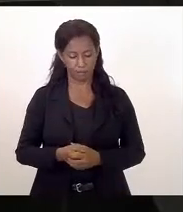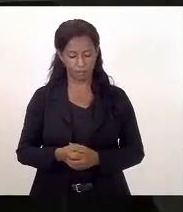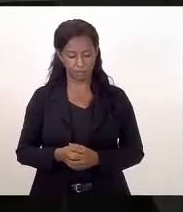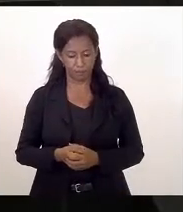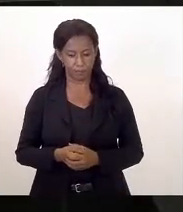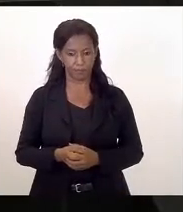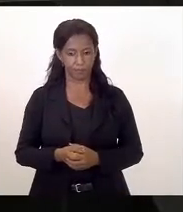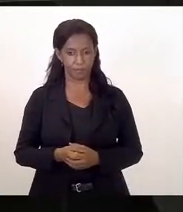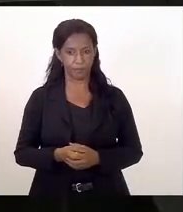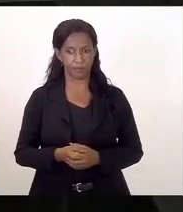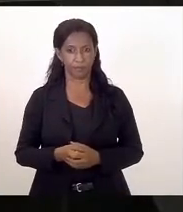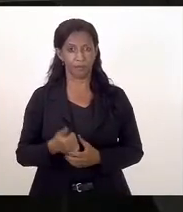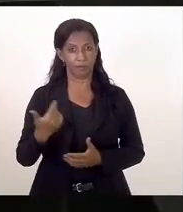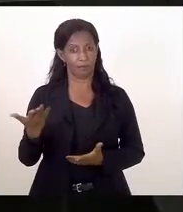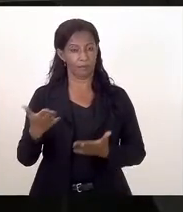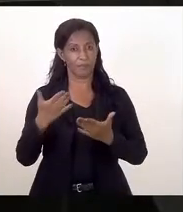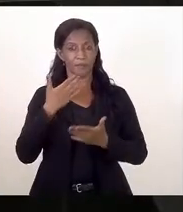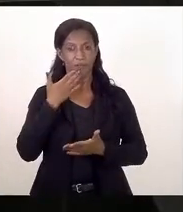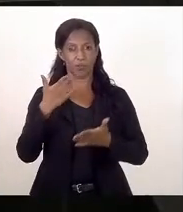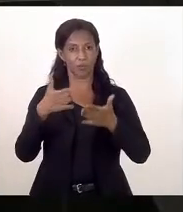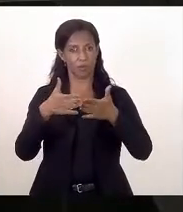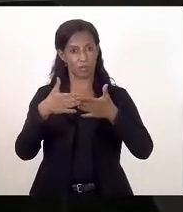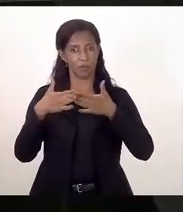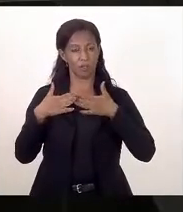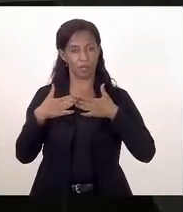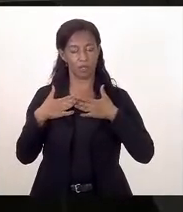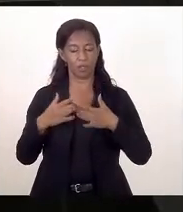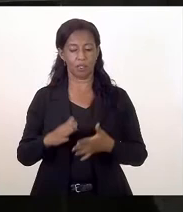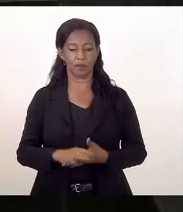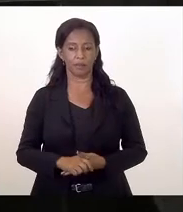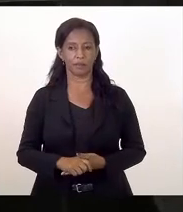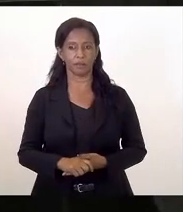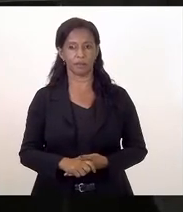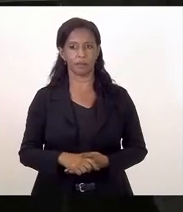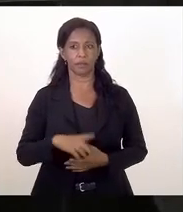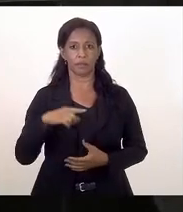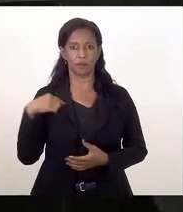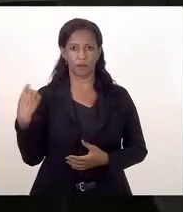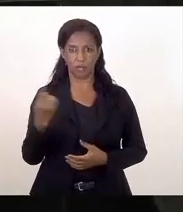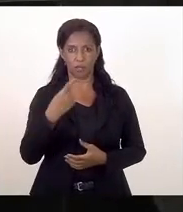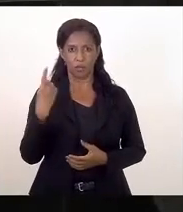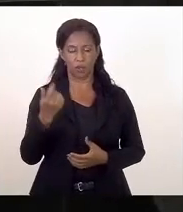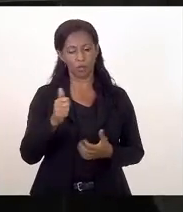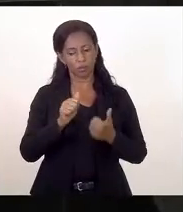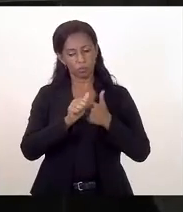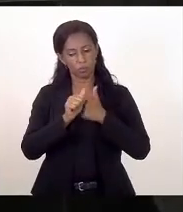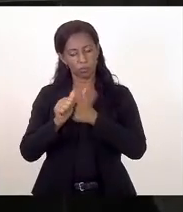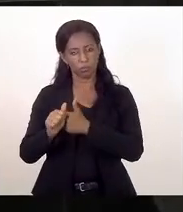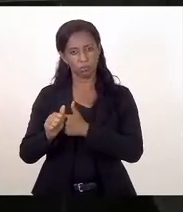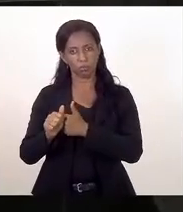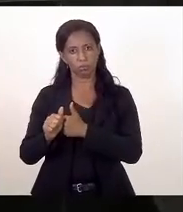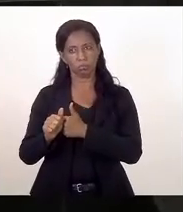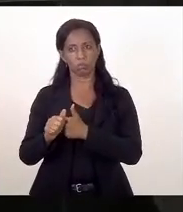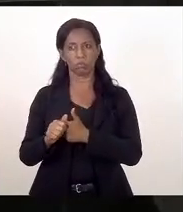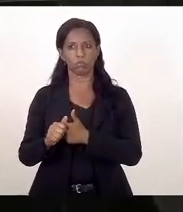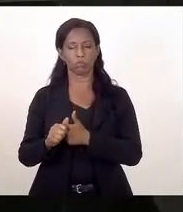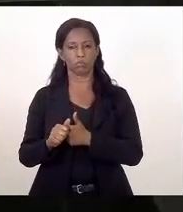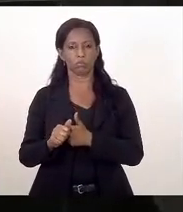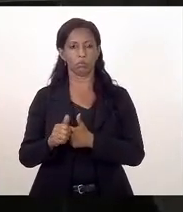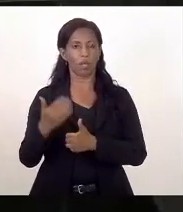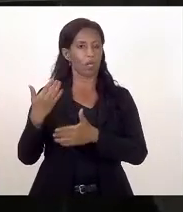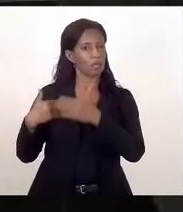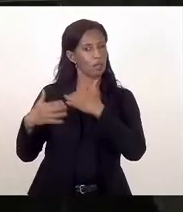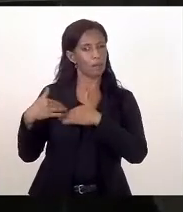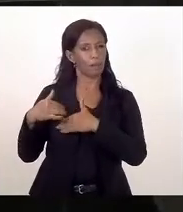se licenciou e nós estamos acompanhando, ainda há pouco, a deputada